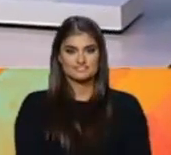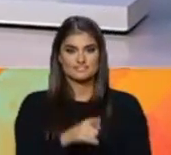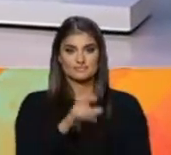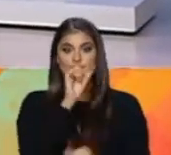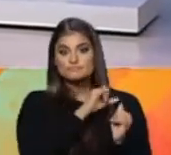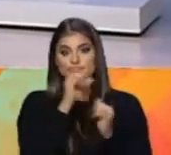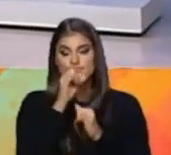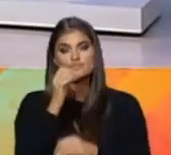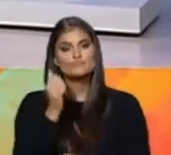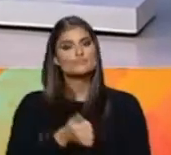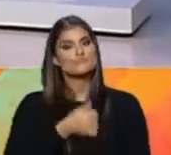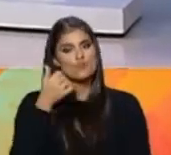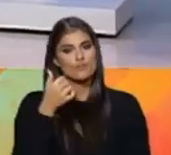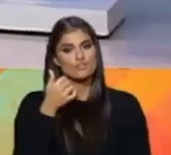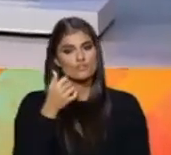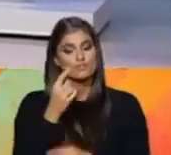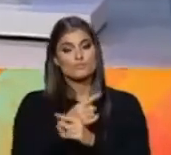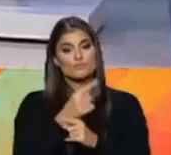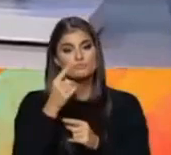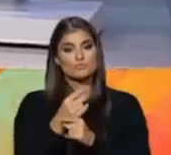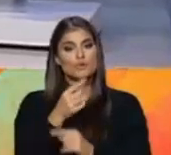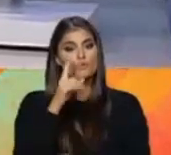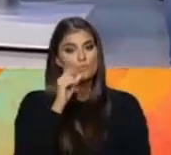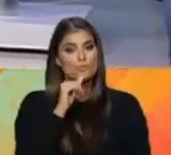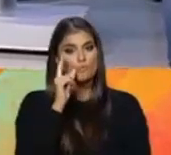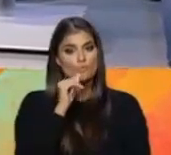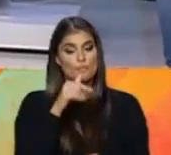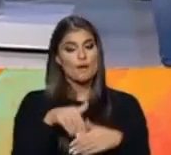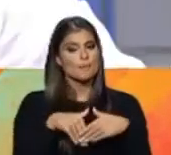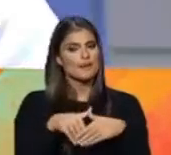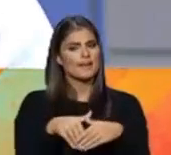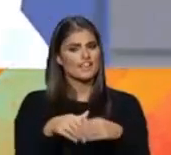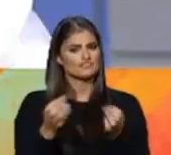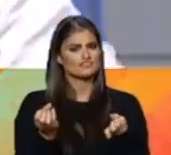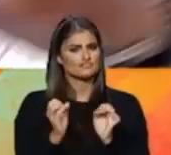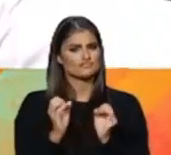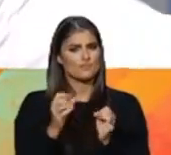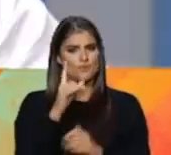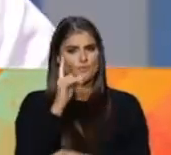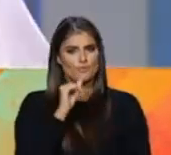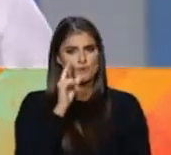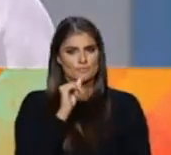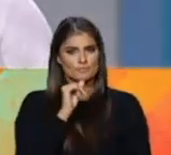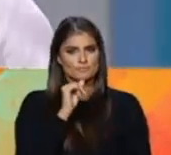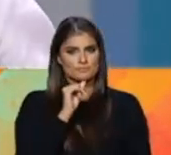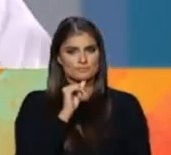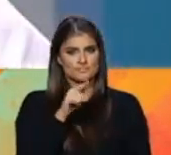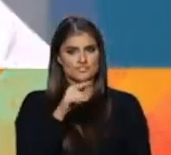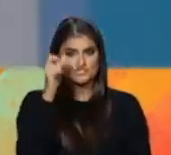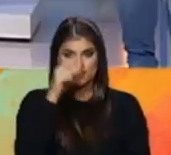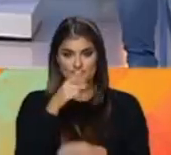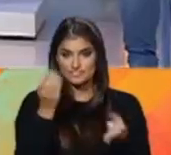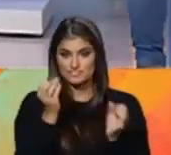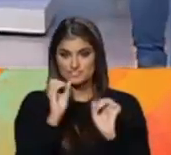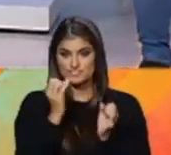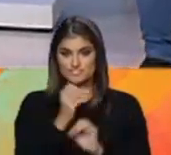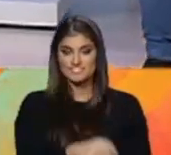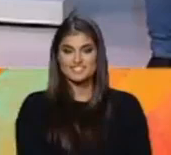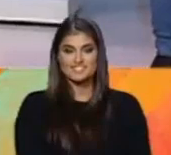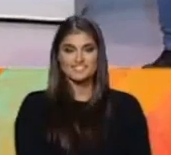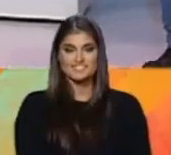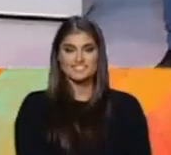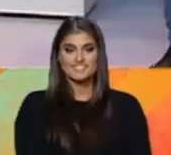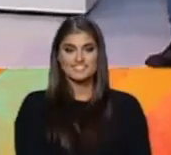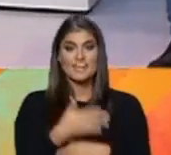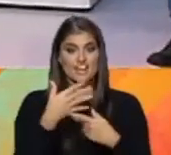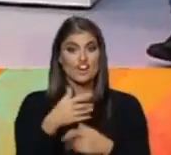cantar vitória, porque um homem sem barriga é um homem sem história.